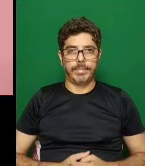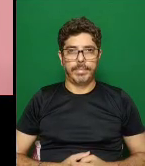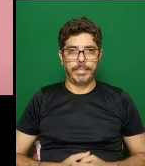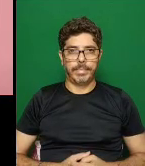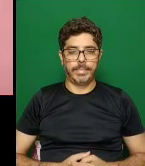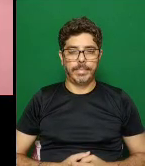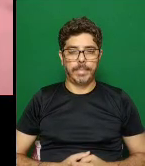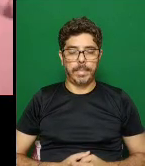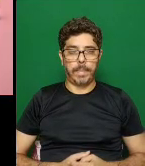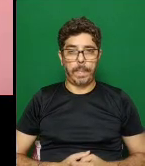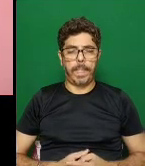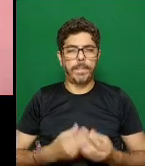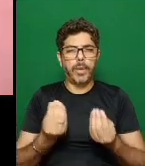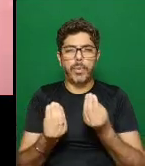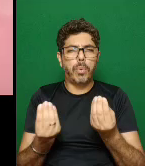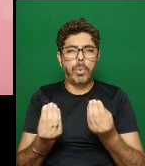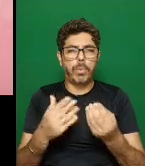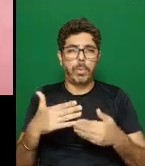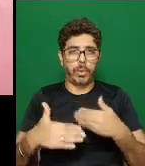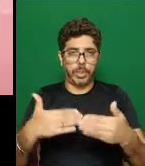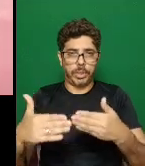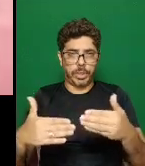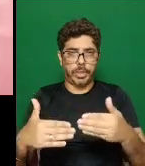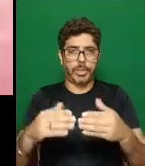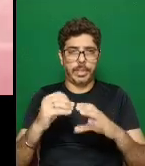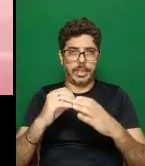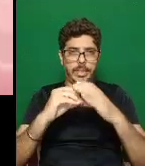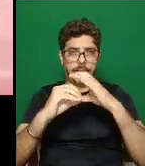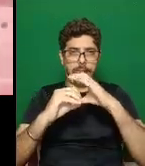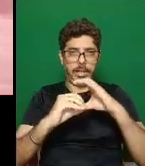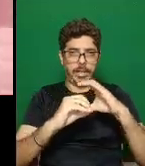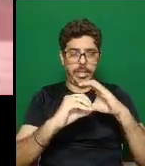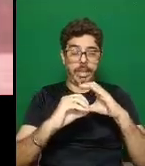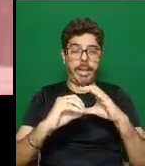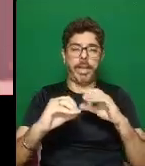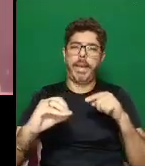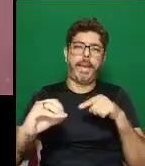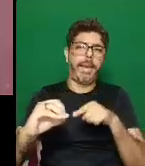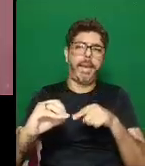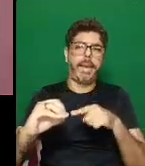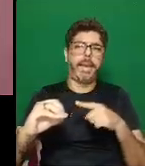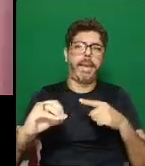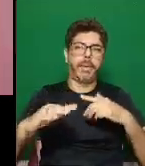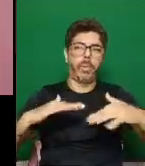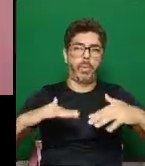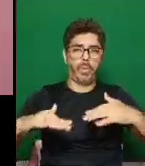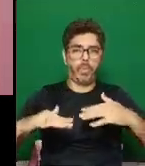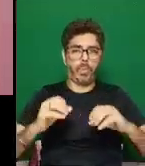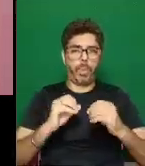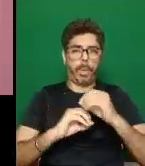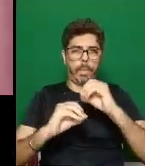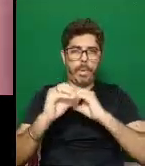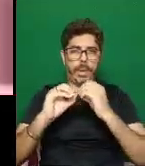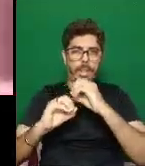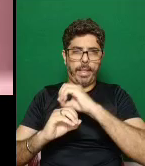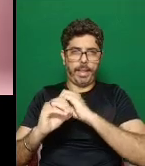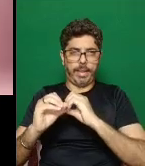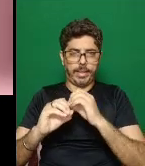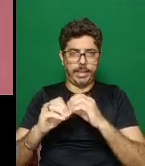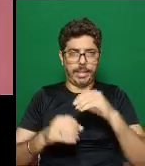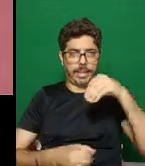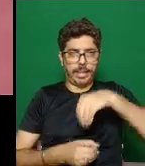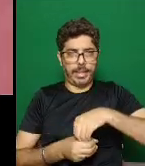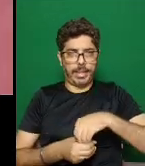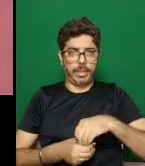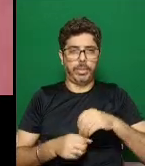Na verdade, os processos celulares são justamente devidos ao movimento de agitação molecular térmica dos sistemas